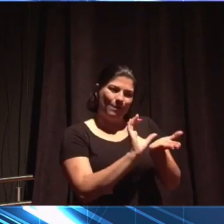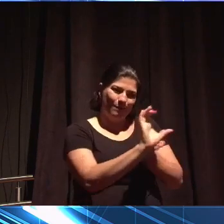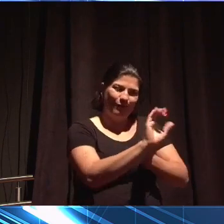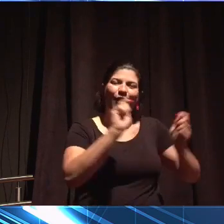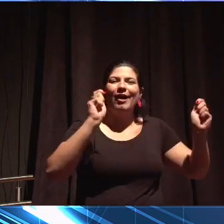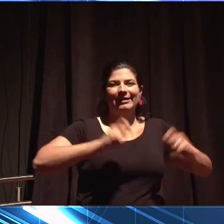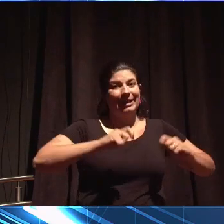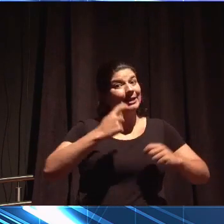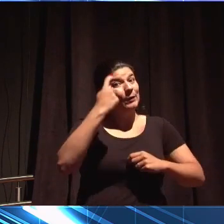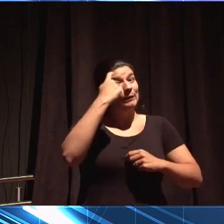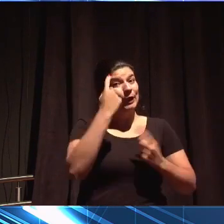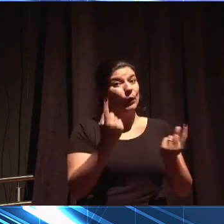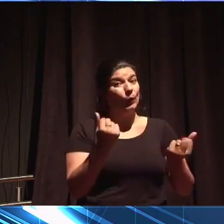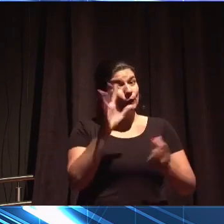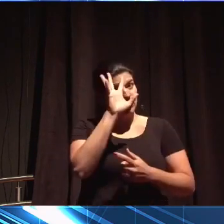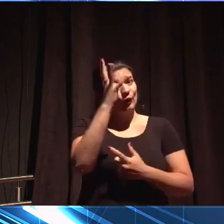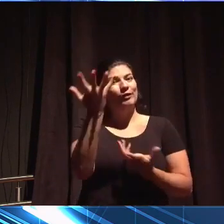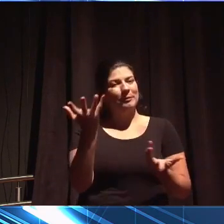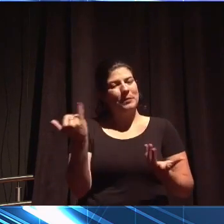no custo da solução.